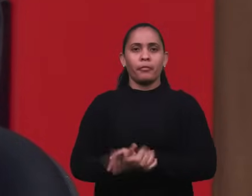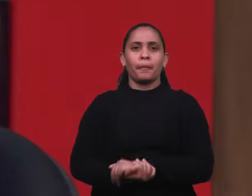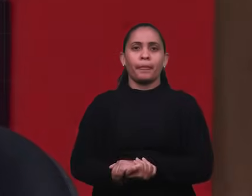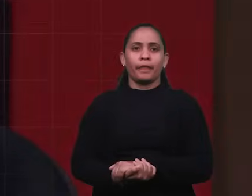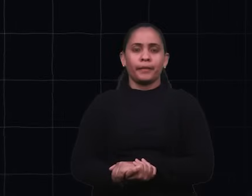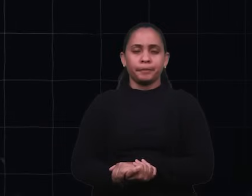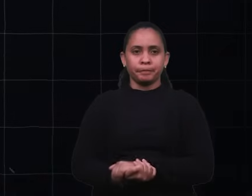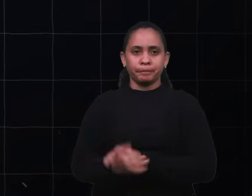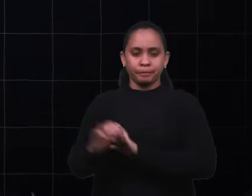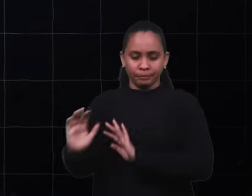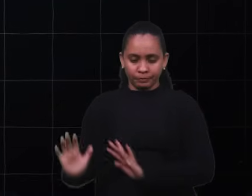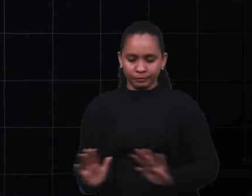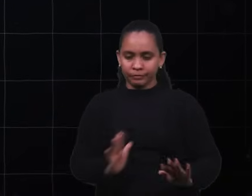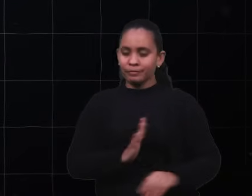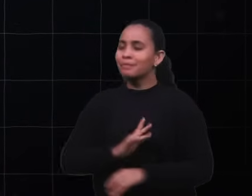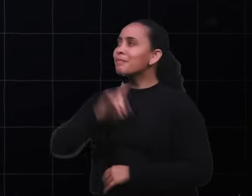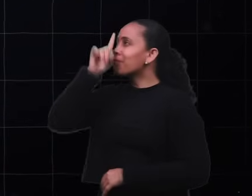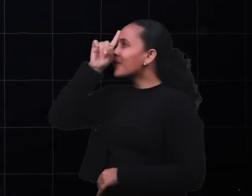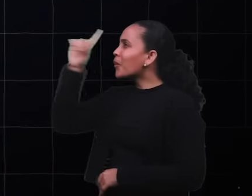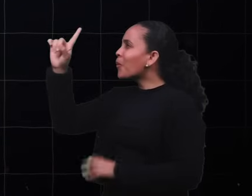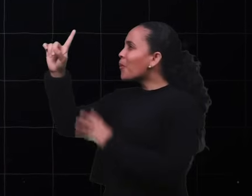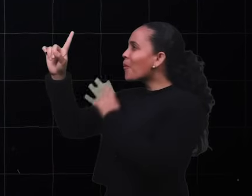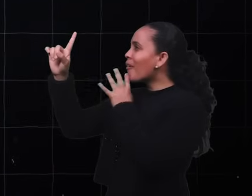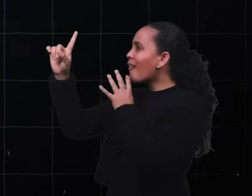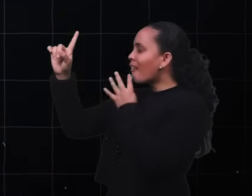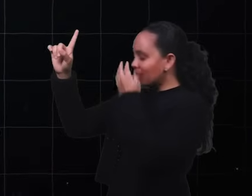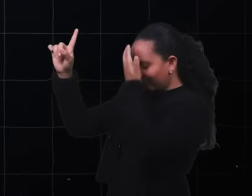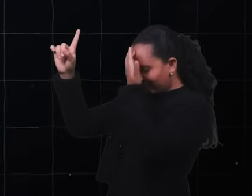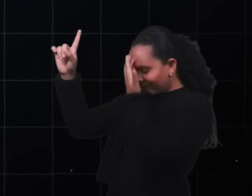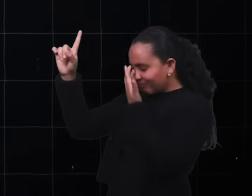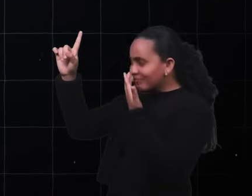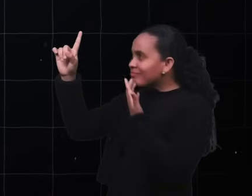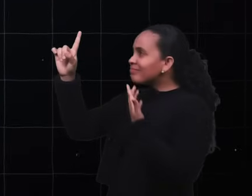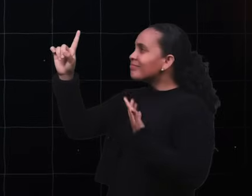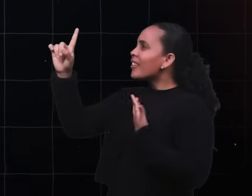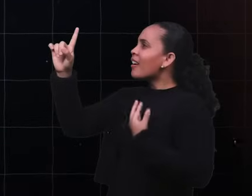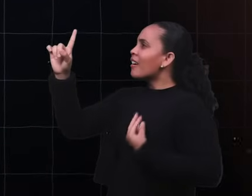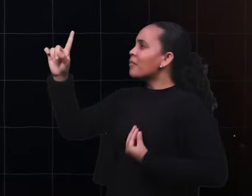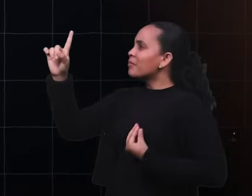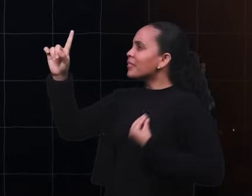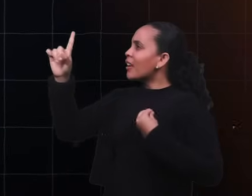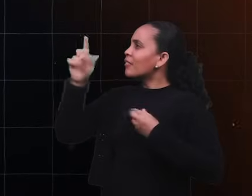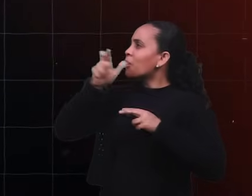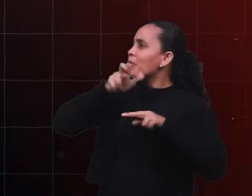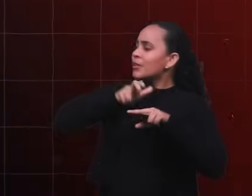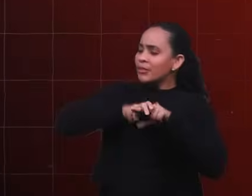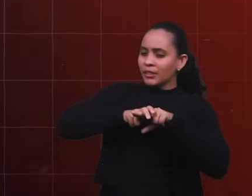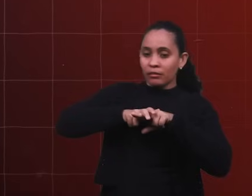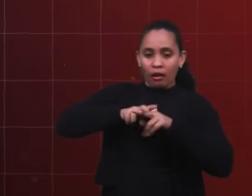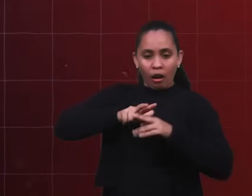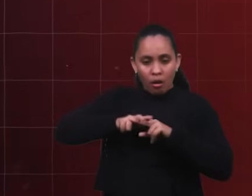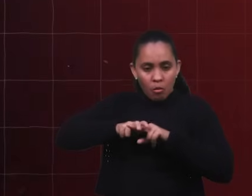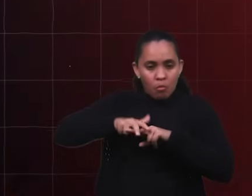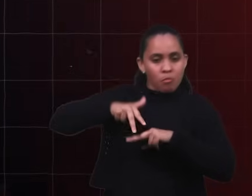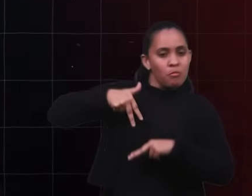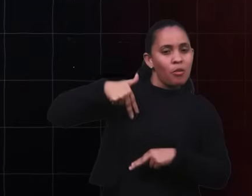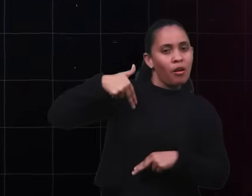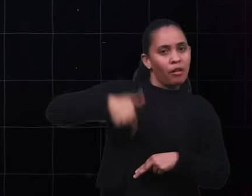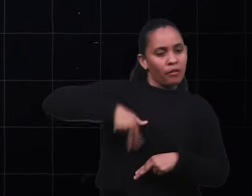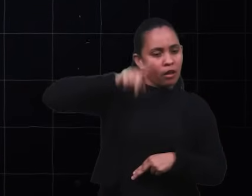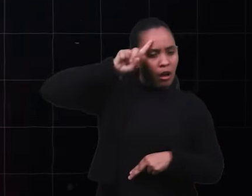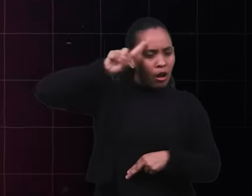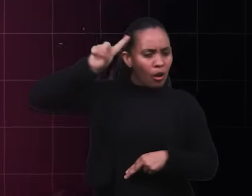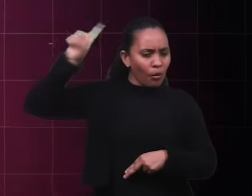Senhor. Senhor, tu me sondaste e me conheces. Tu conheces o meu assentar e o meu levantar. De